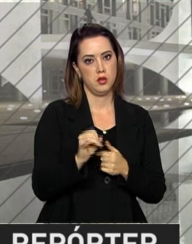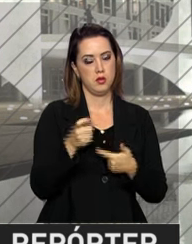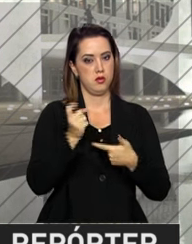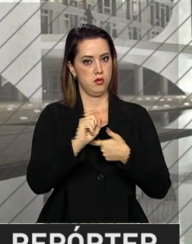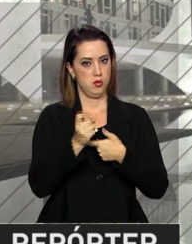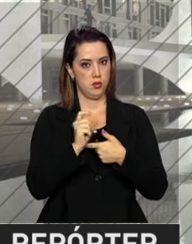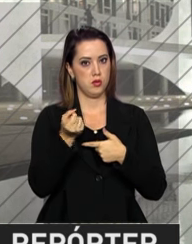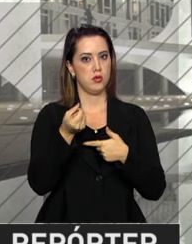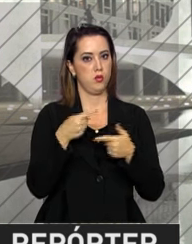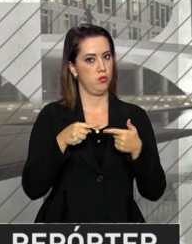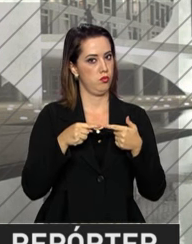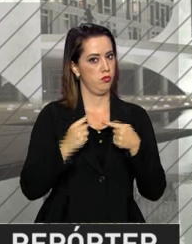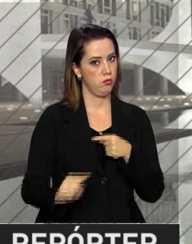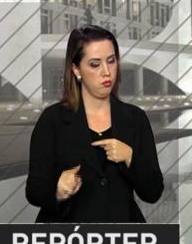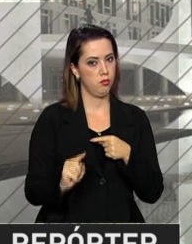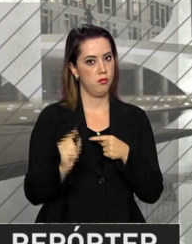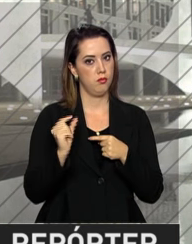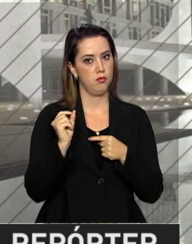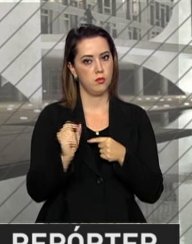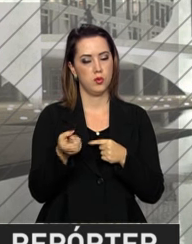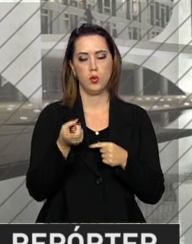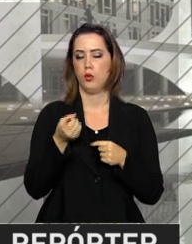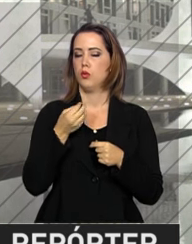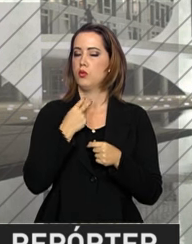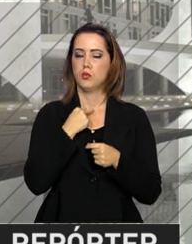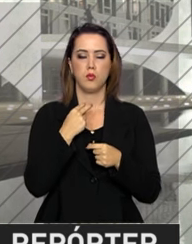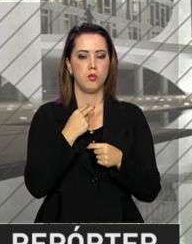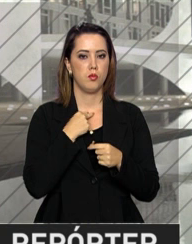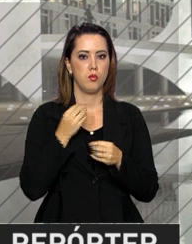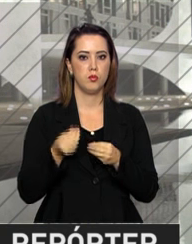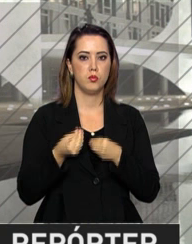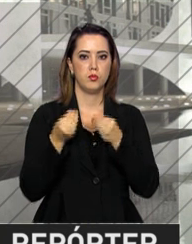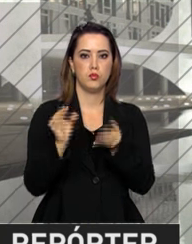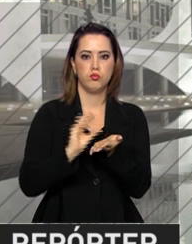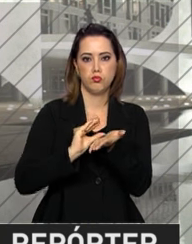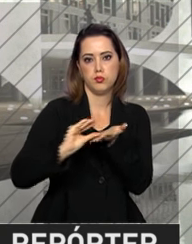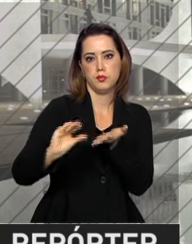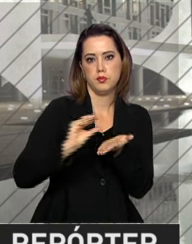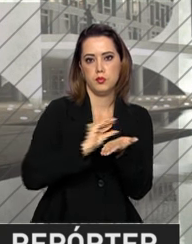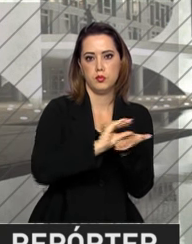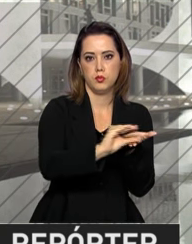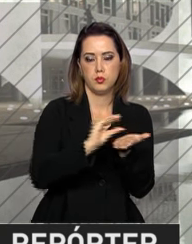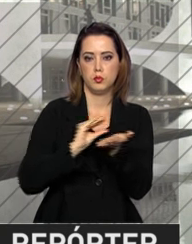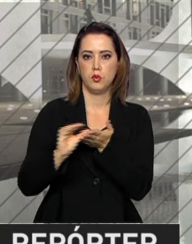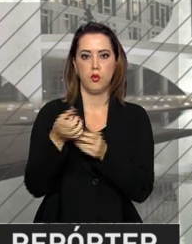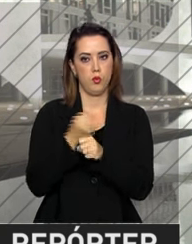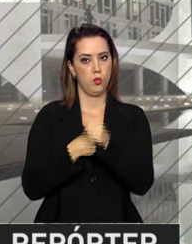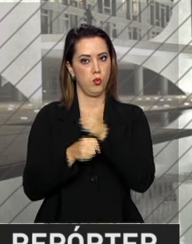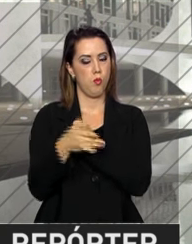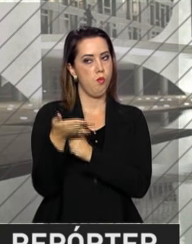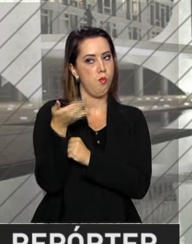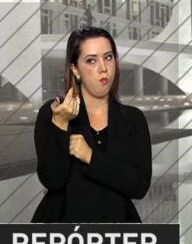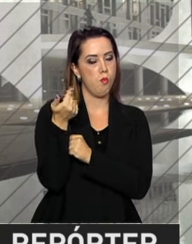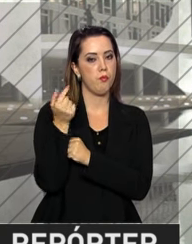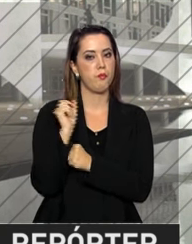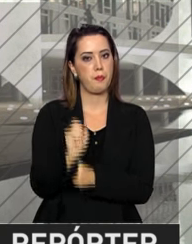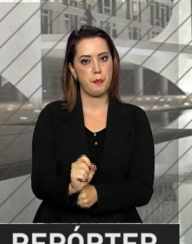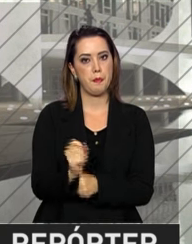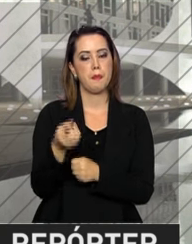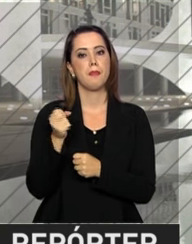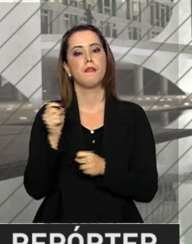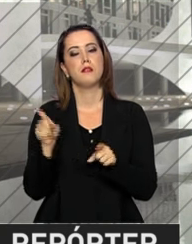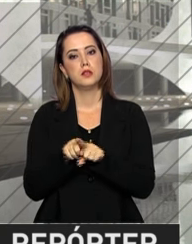a regra, o governo não poderá conceder subsídios maiores do que os realizados no ano anterior e